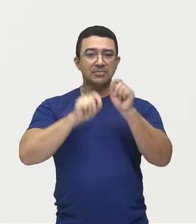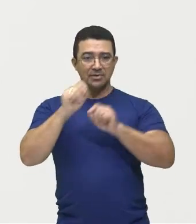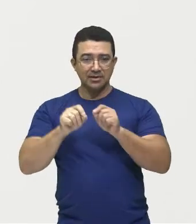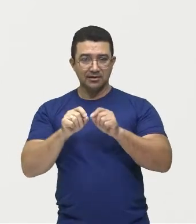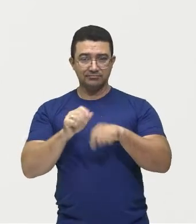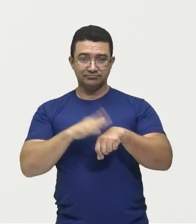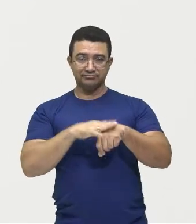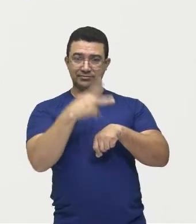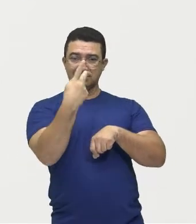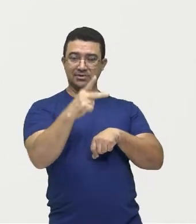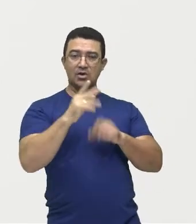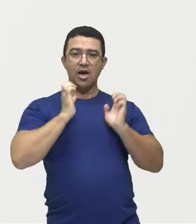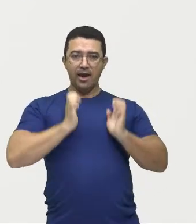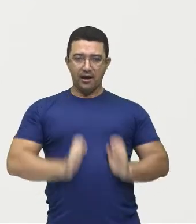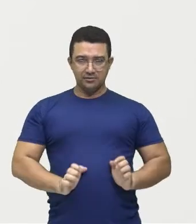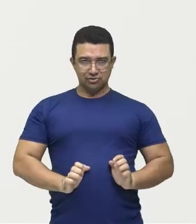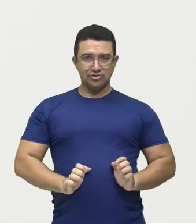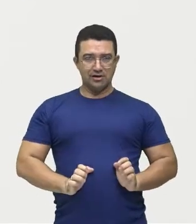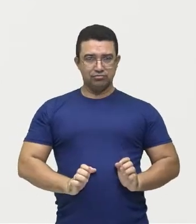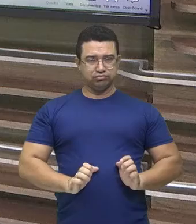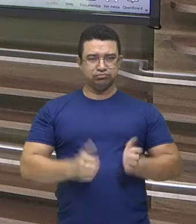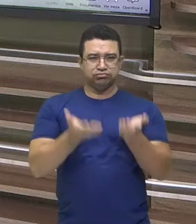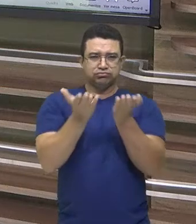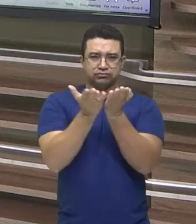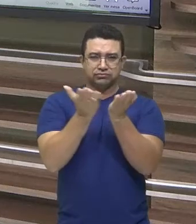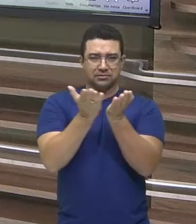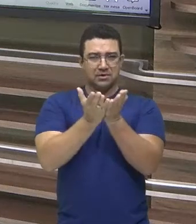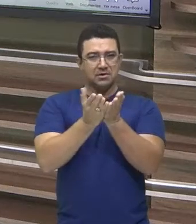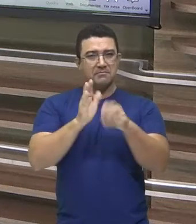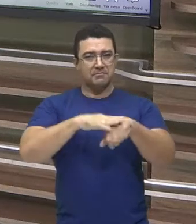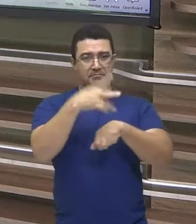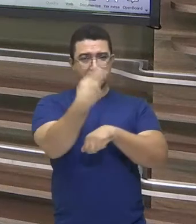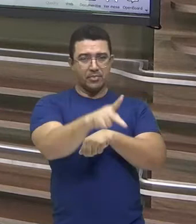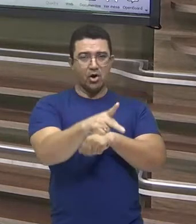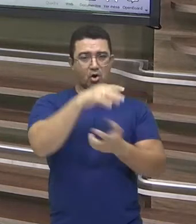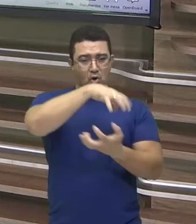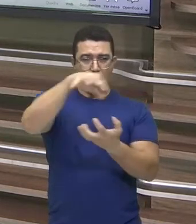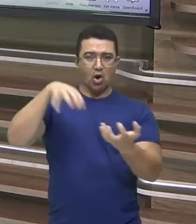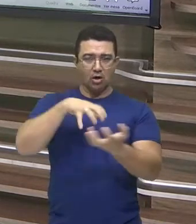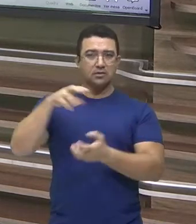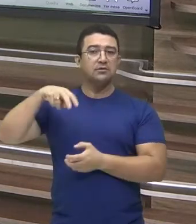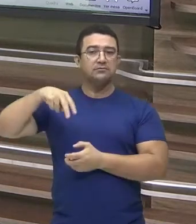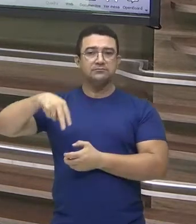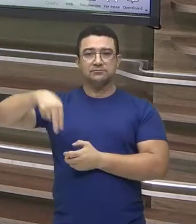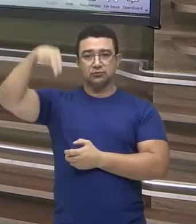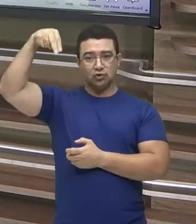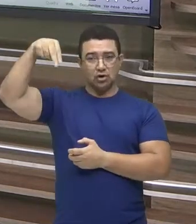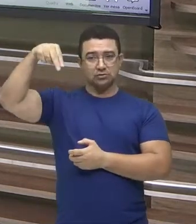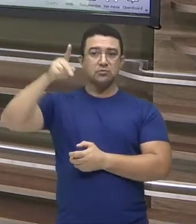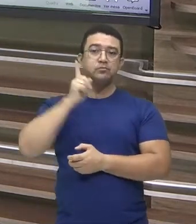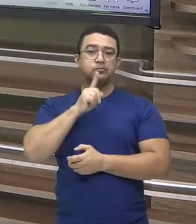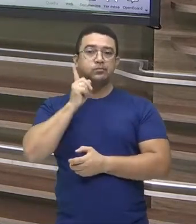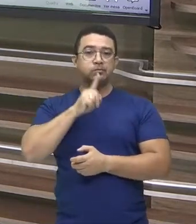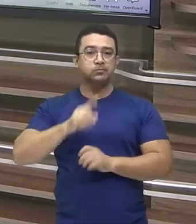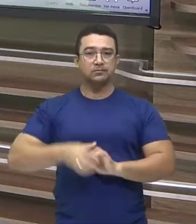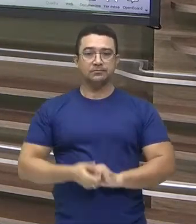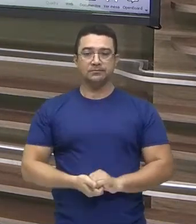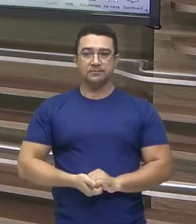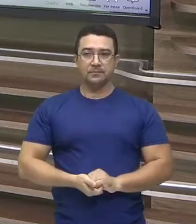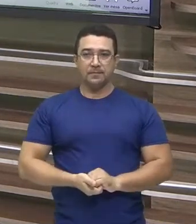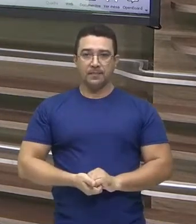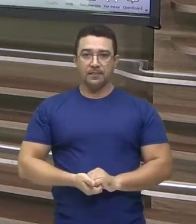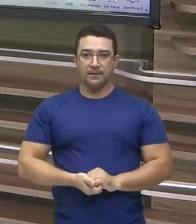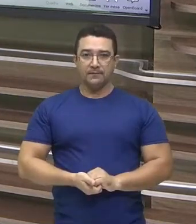em especial do capitalismo norte-americano das colônias do norte. Portanto, galerinha, estou me despedindo por